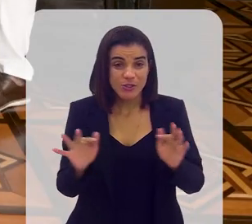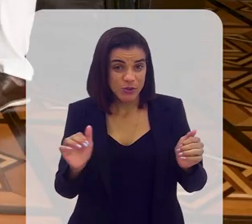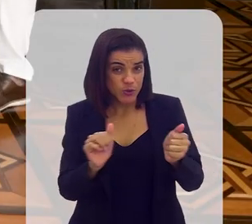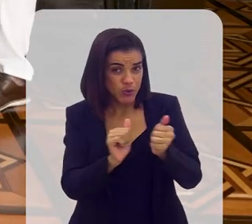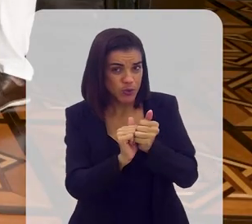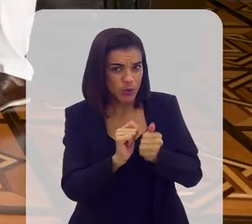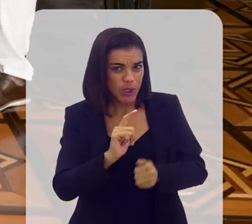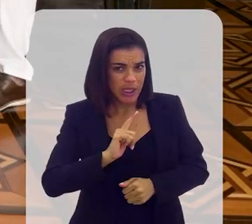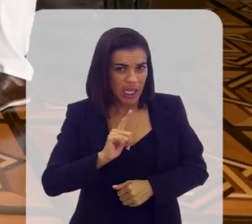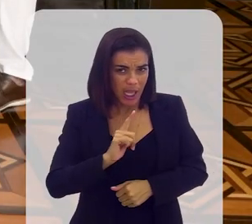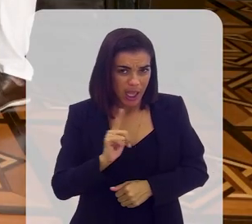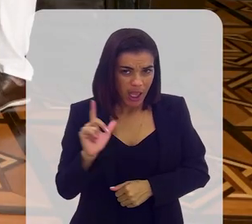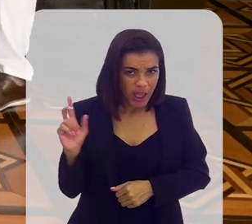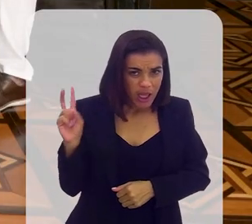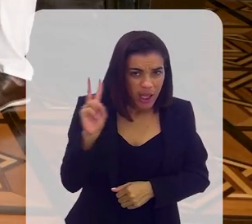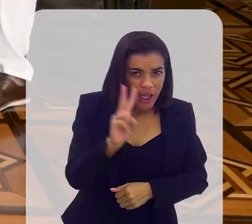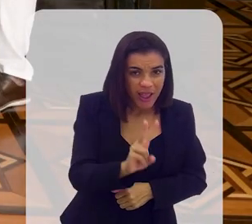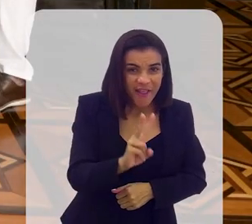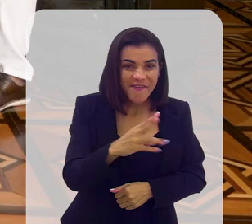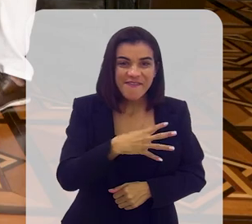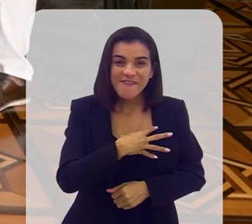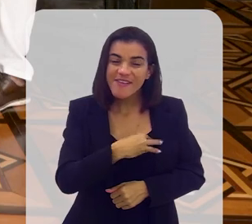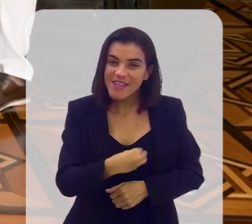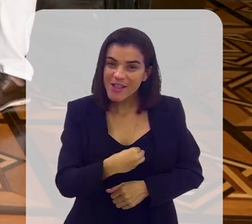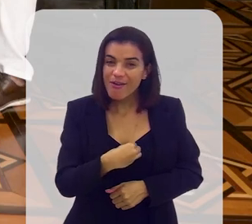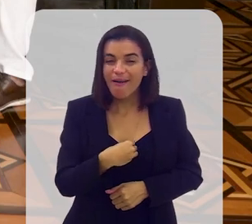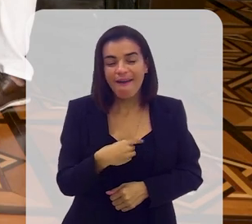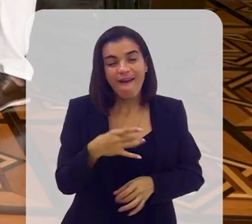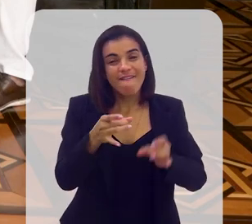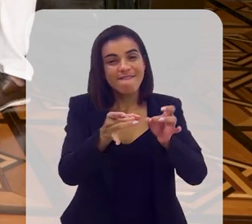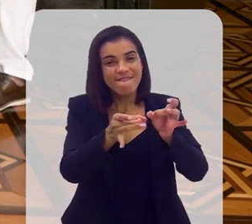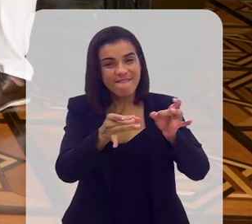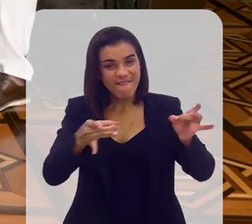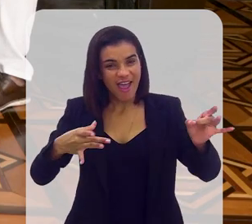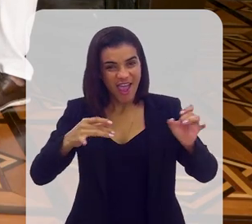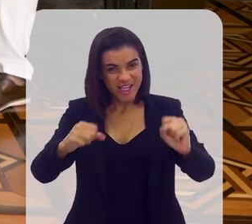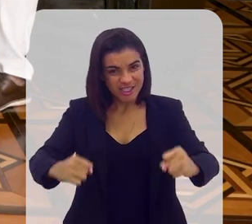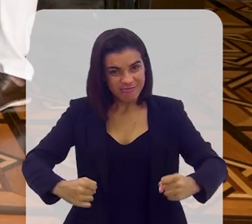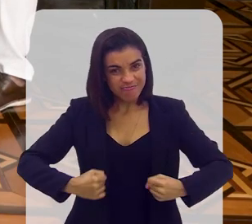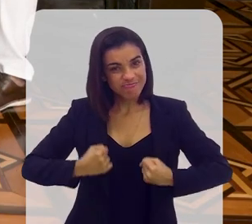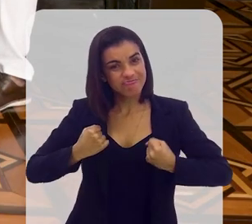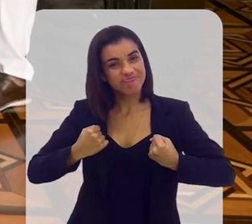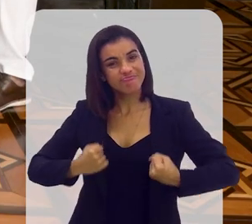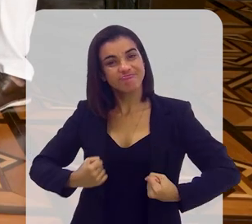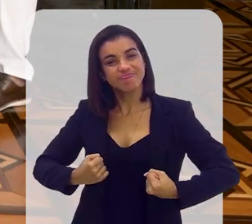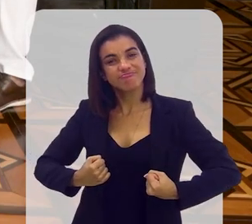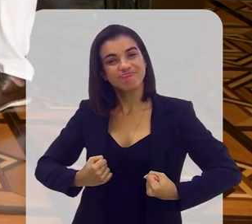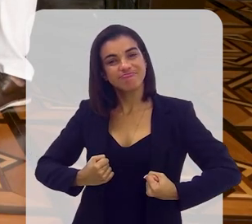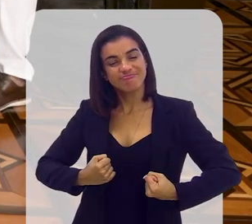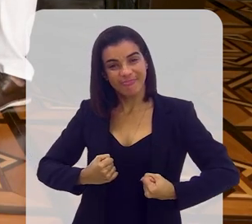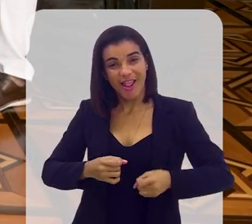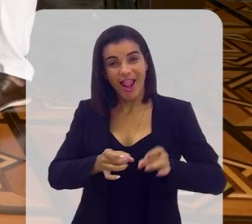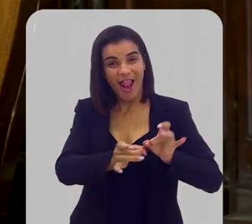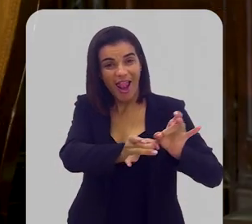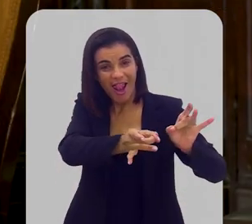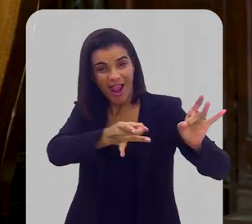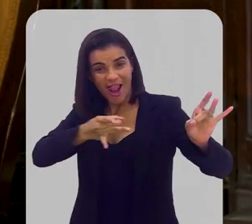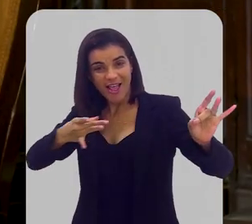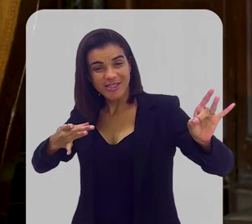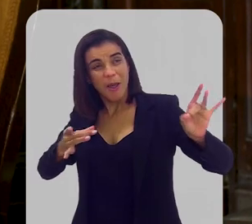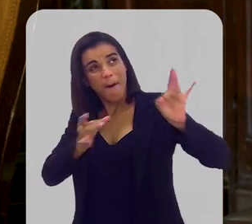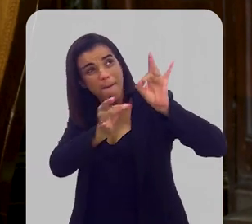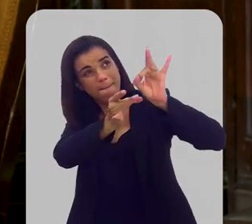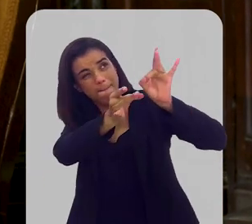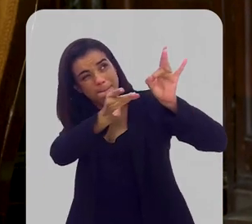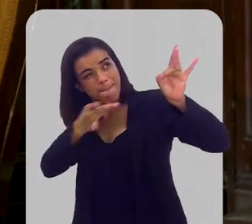junto contigo tem também, você trouxe o seu filho. As flechas na mão do valente. As flechas na mão do valente lançadas